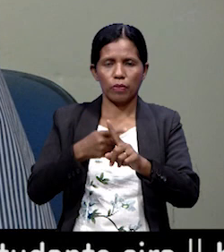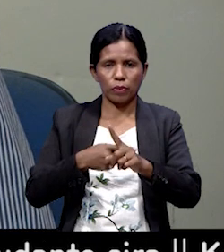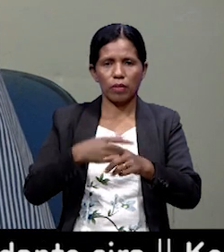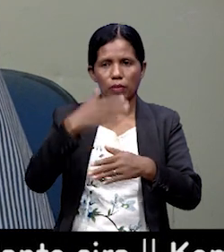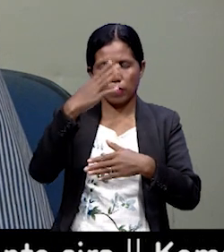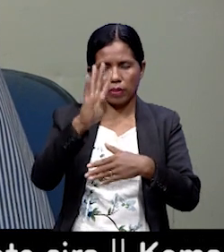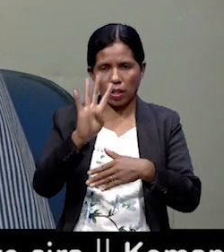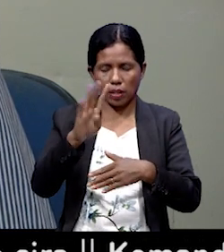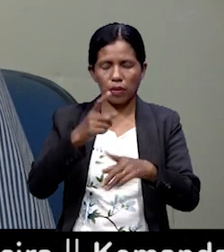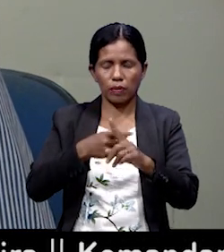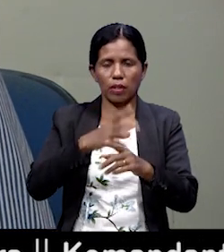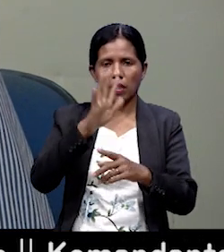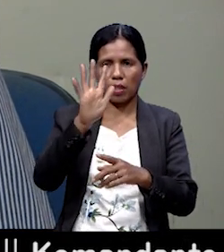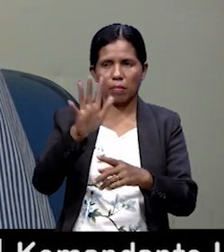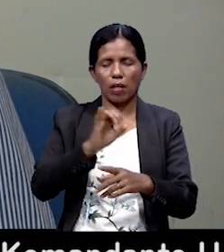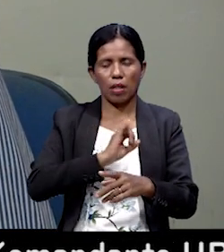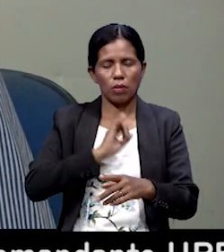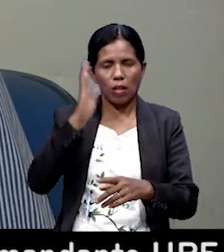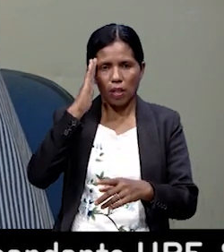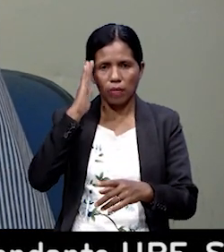fulan hat fulan lima no en